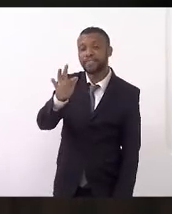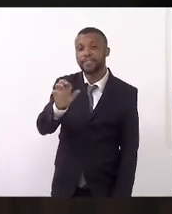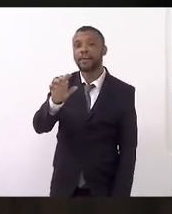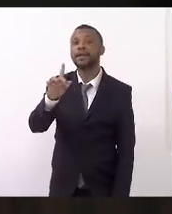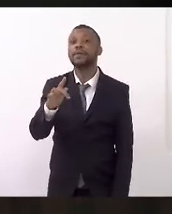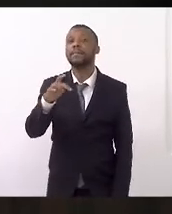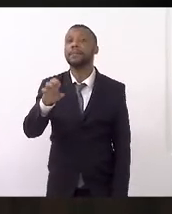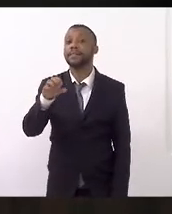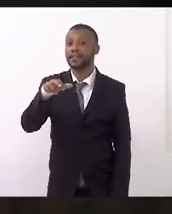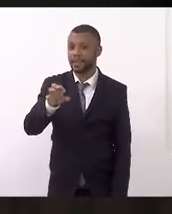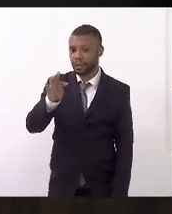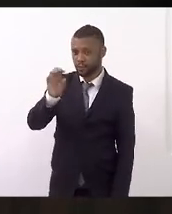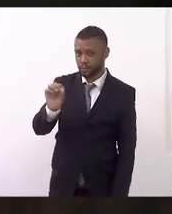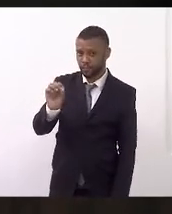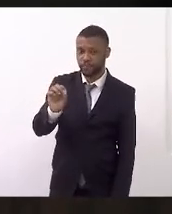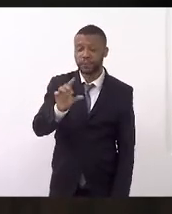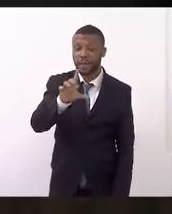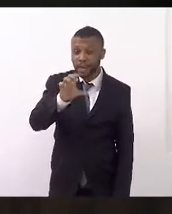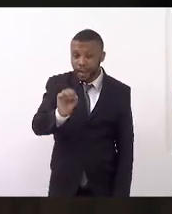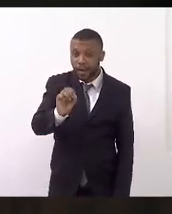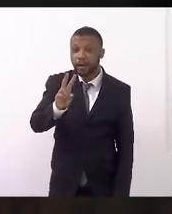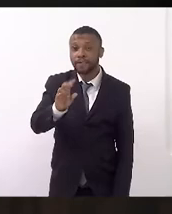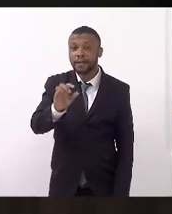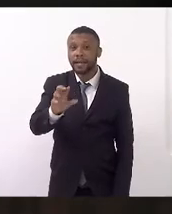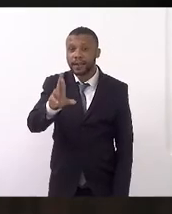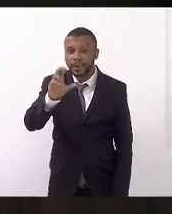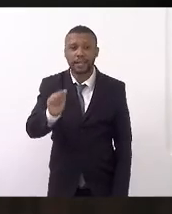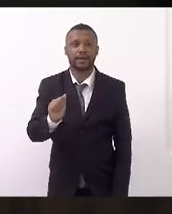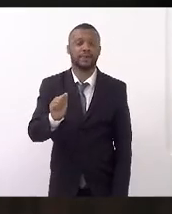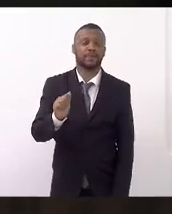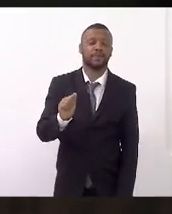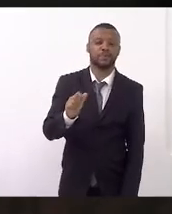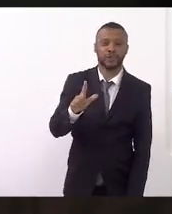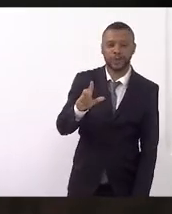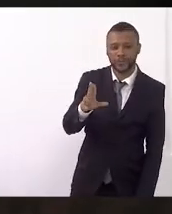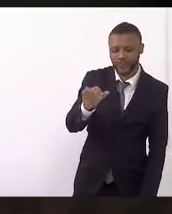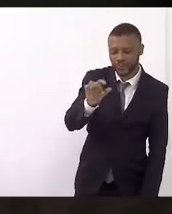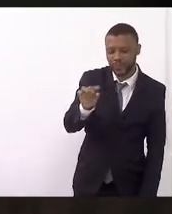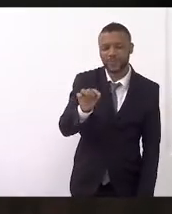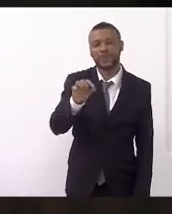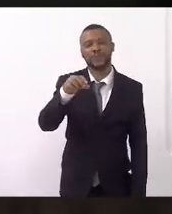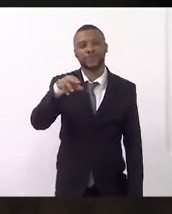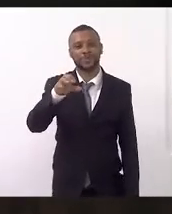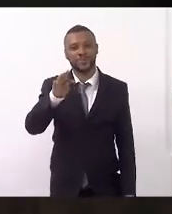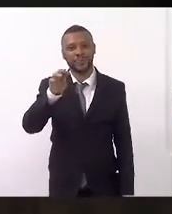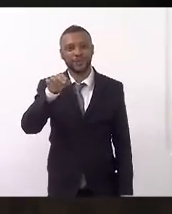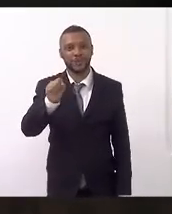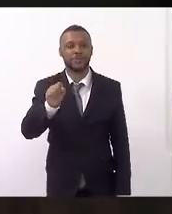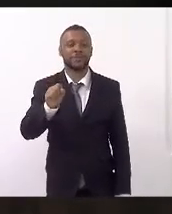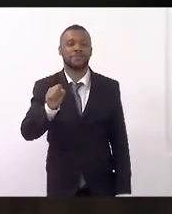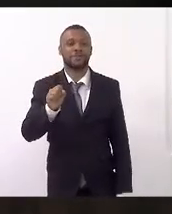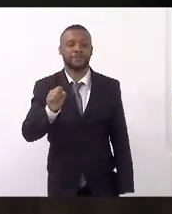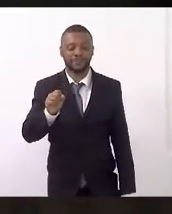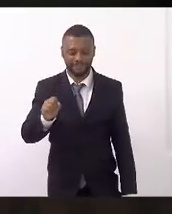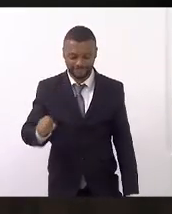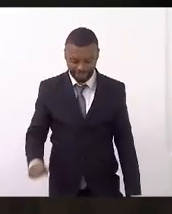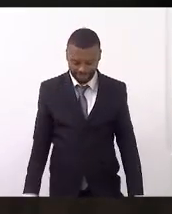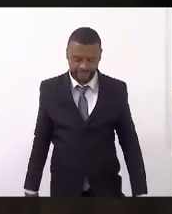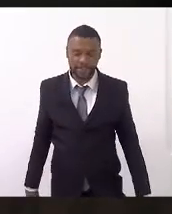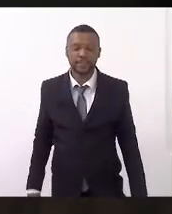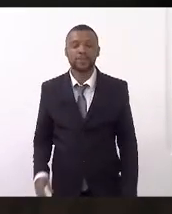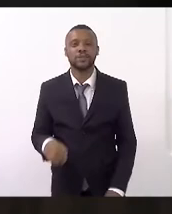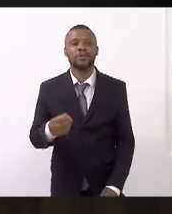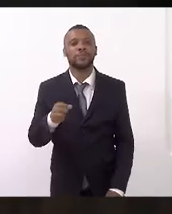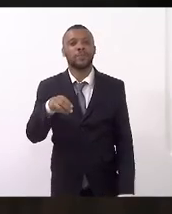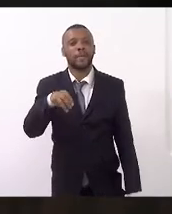Neto, Léo Vieira, Léo Vieira, Luiz Martins, Luiz Martins,